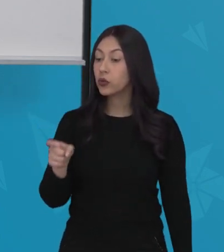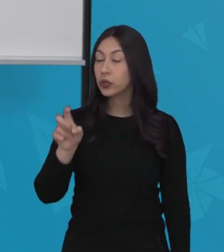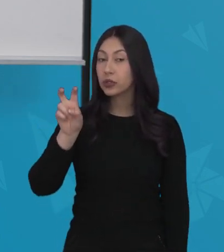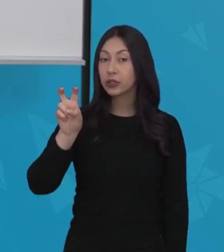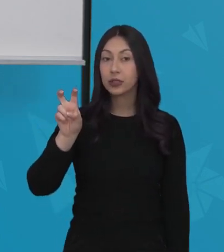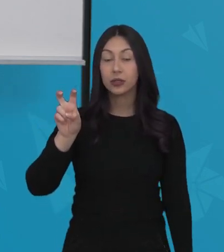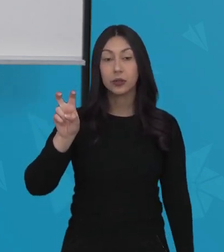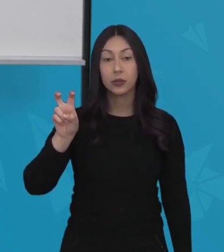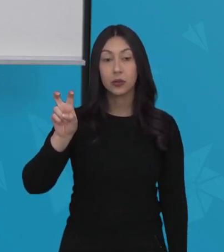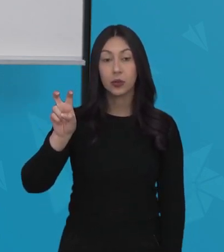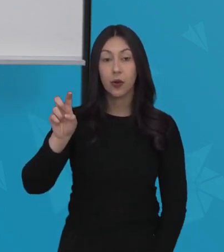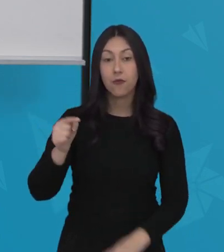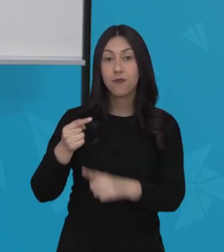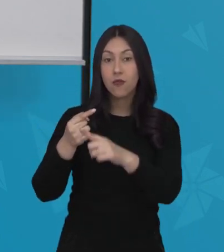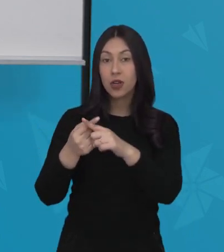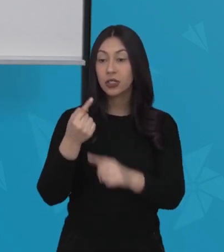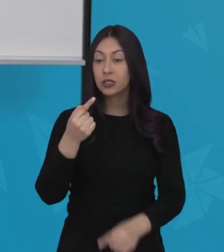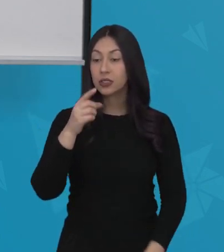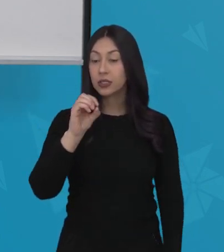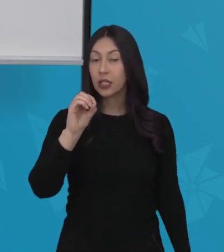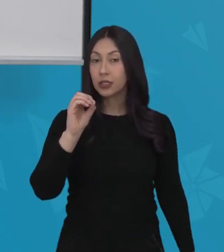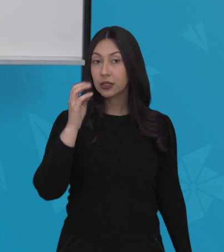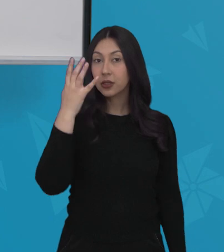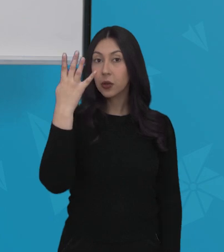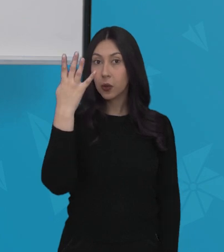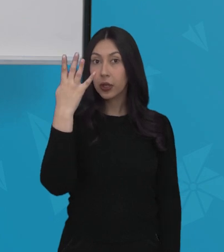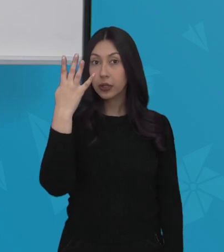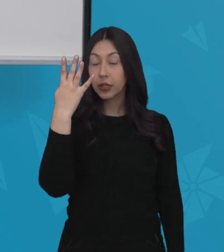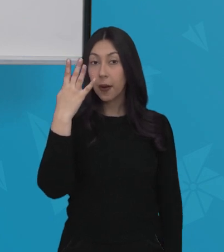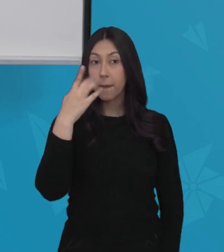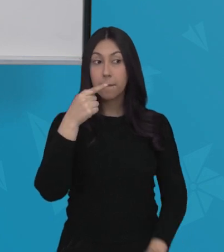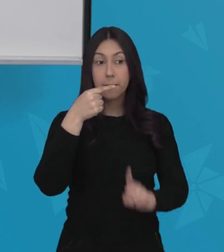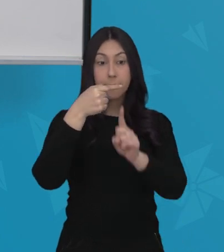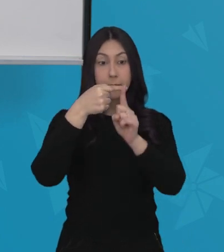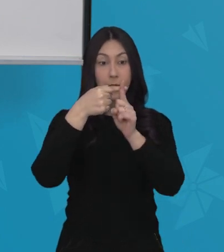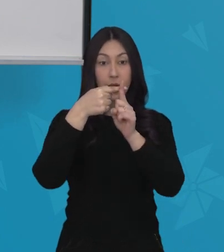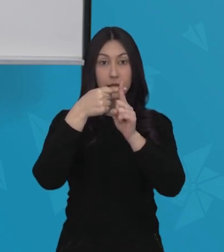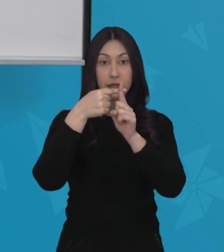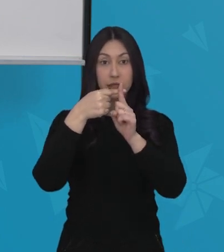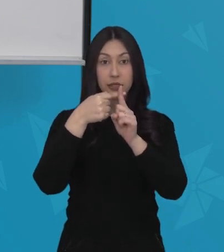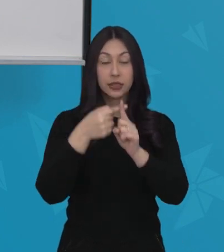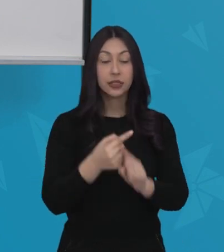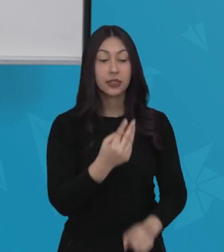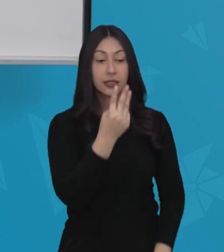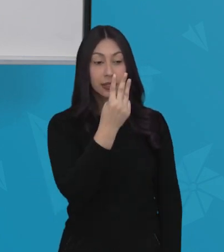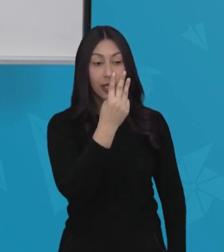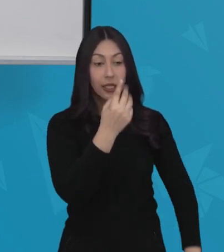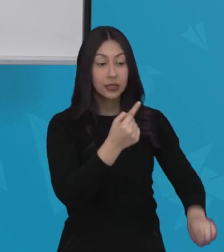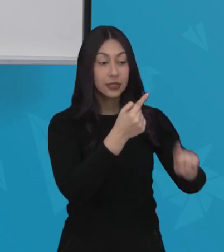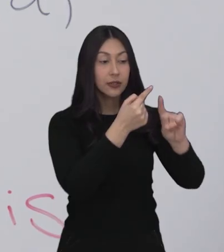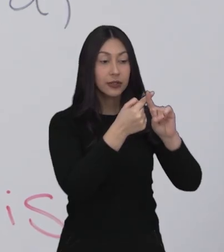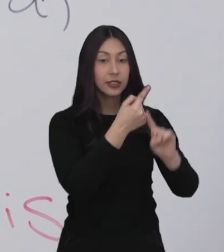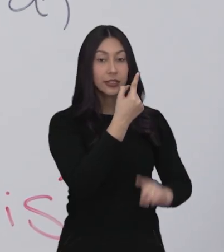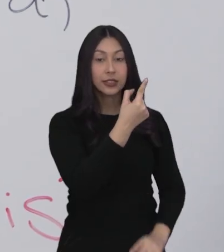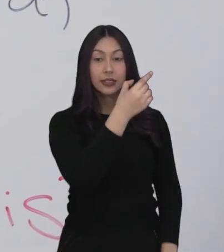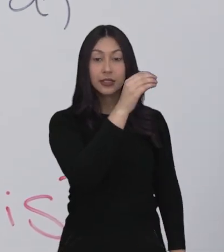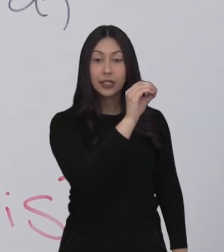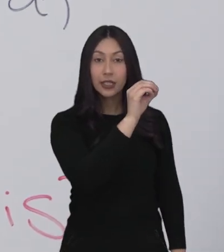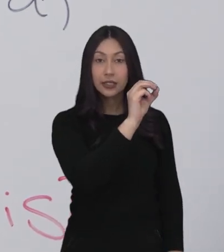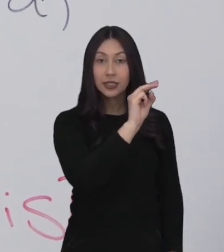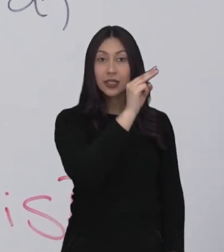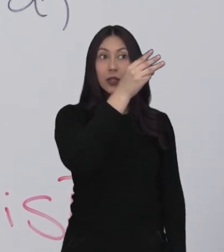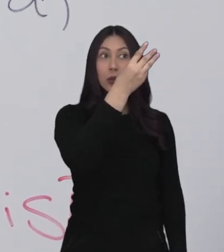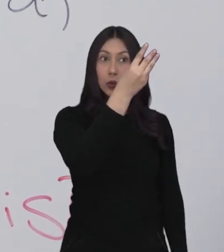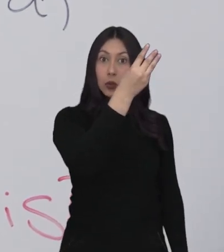1,5 vezes 10 elevado à quarta, sendo somado com o número 3 vezes 10 elevado ao